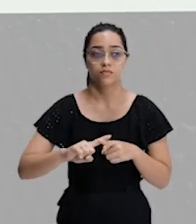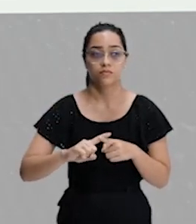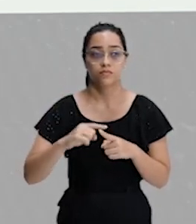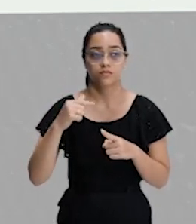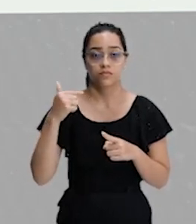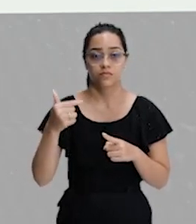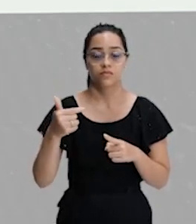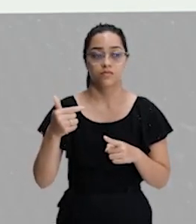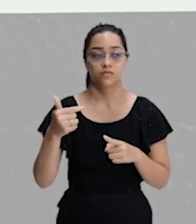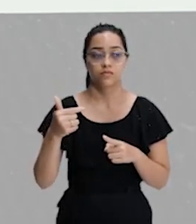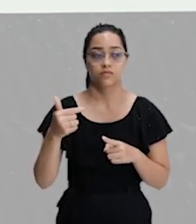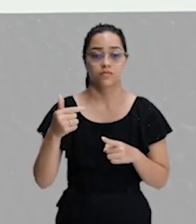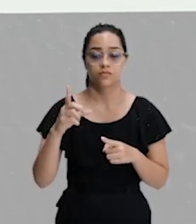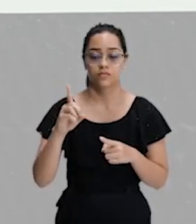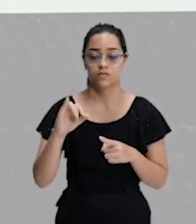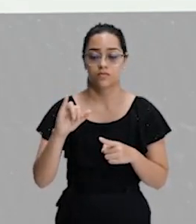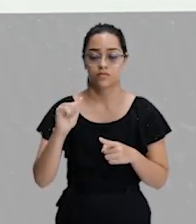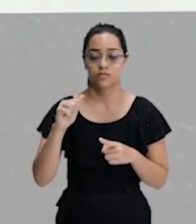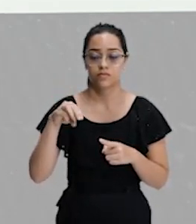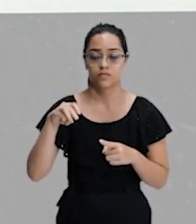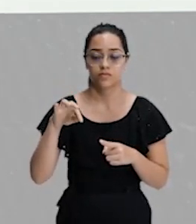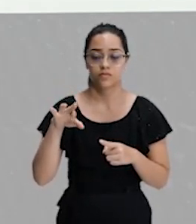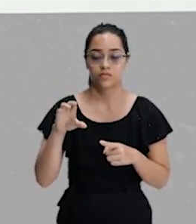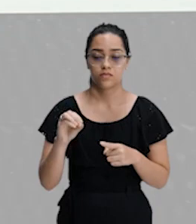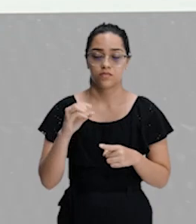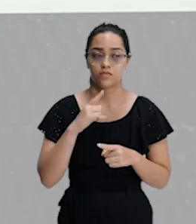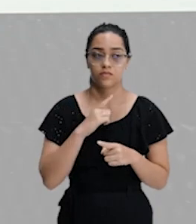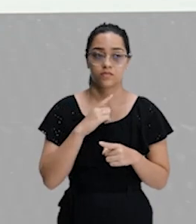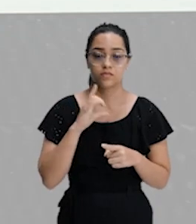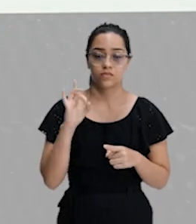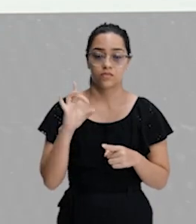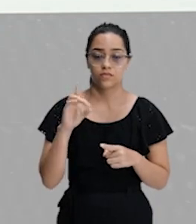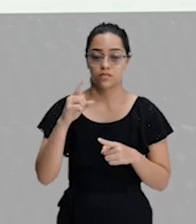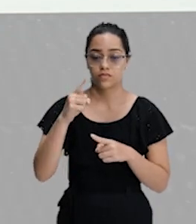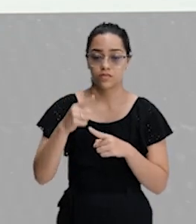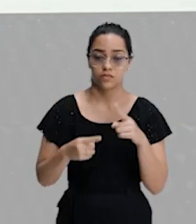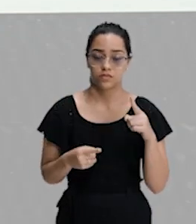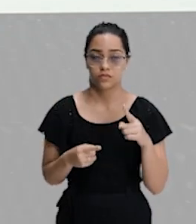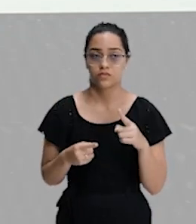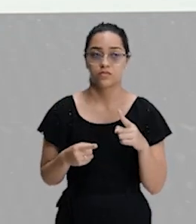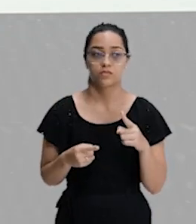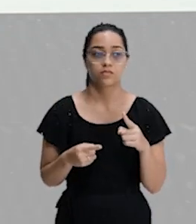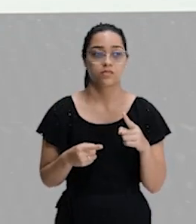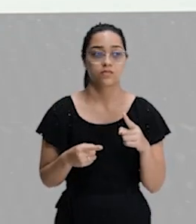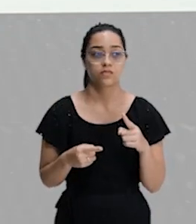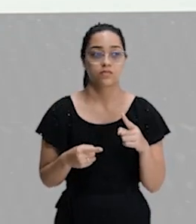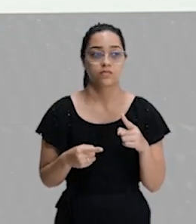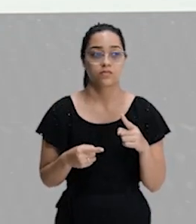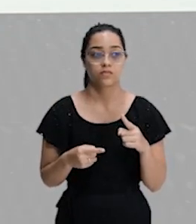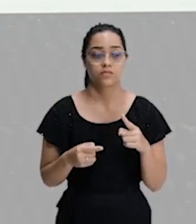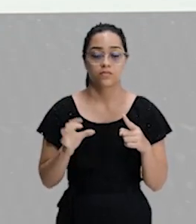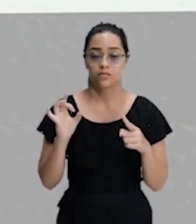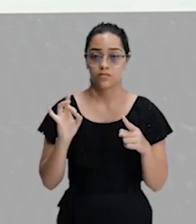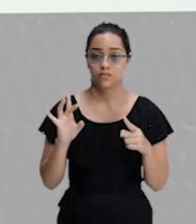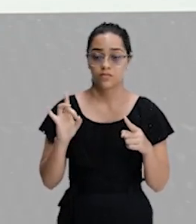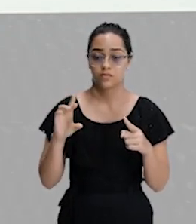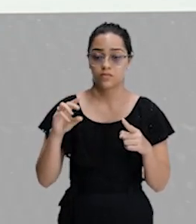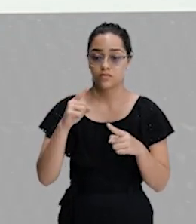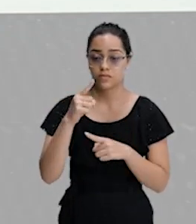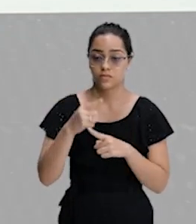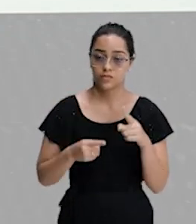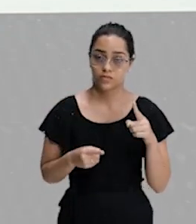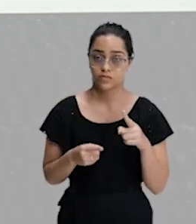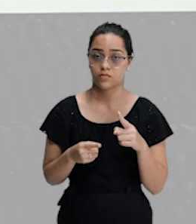por 2, aqui é diâmetro, né, turma? O raio é só aqui a metade, tá? Aqui é só a